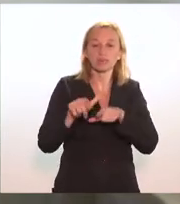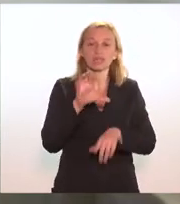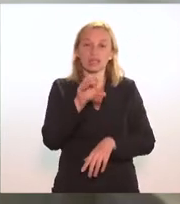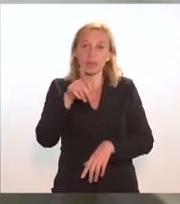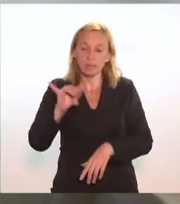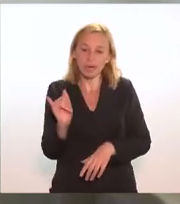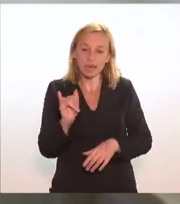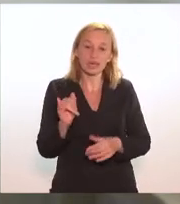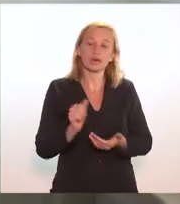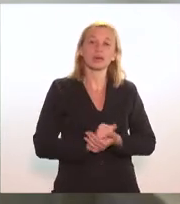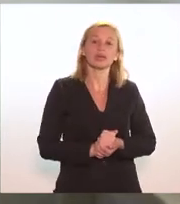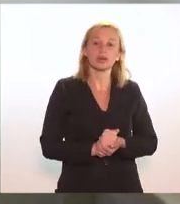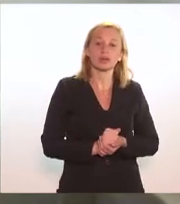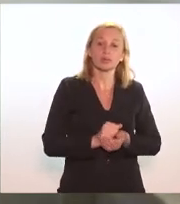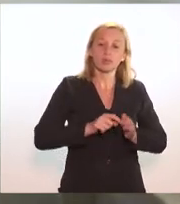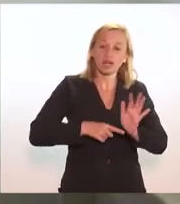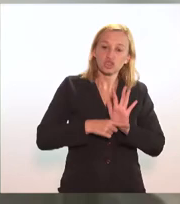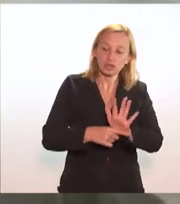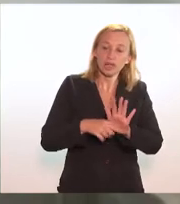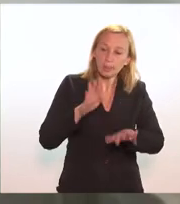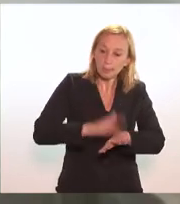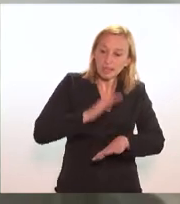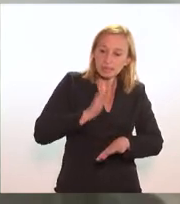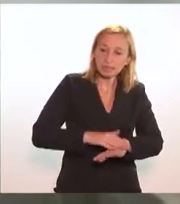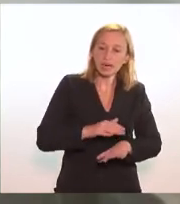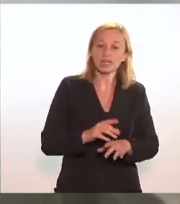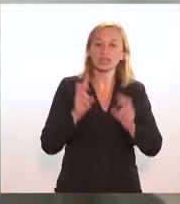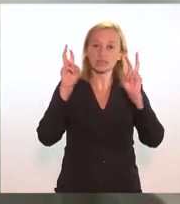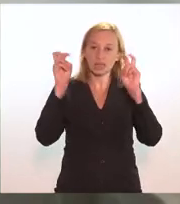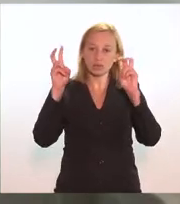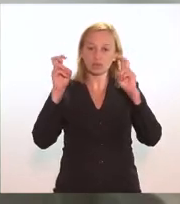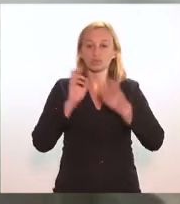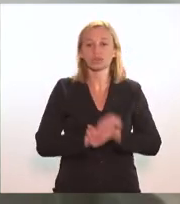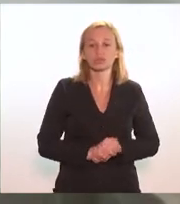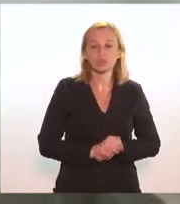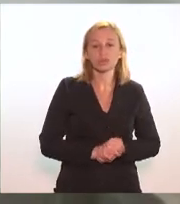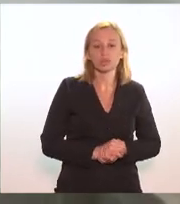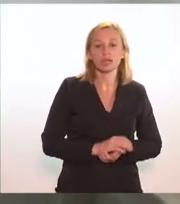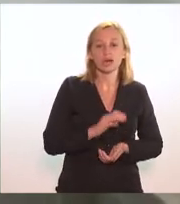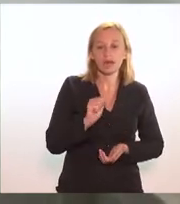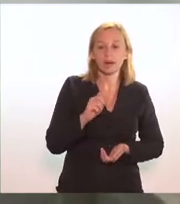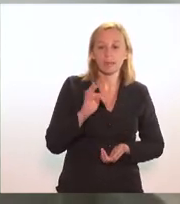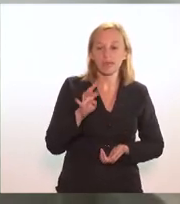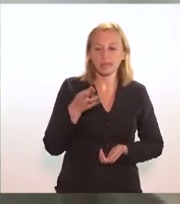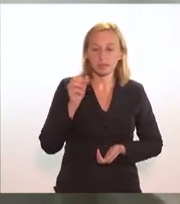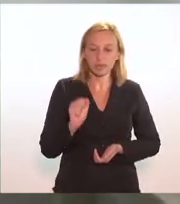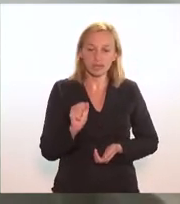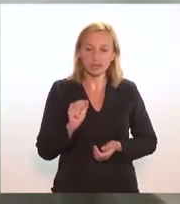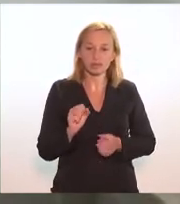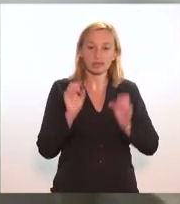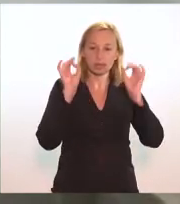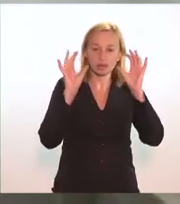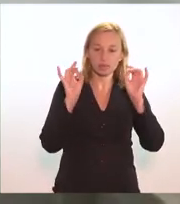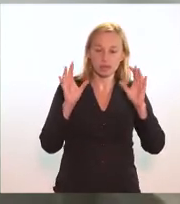para destampar essa caixa preta que é os abatimentos das participações especiais. E,